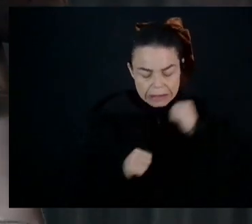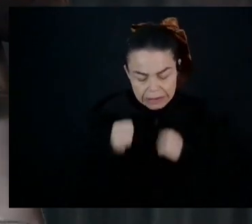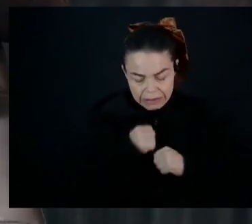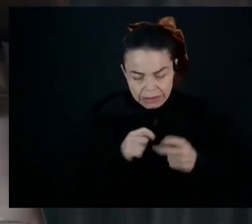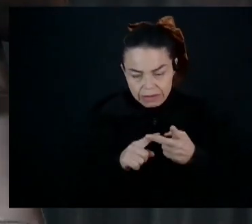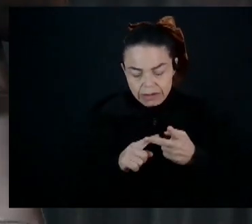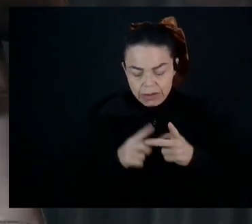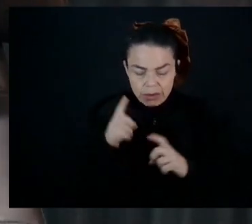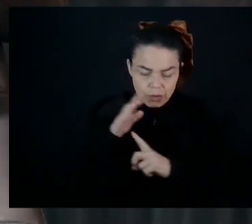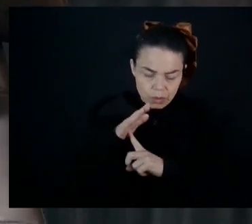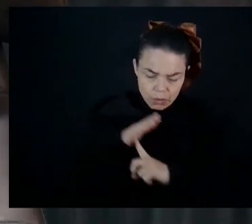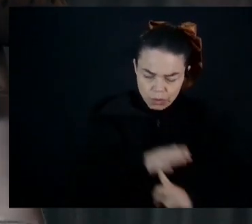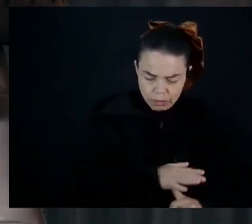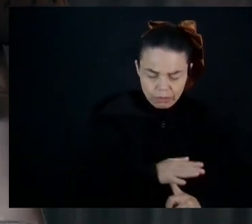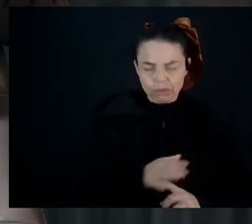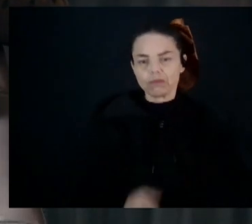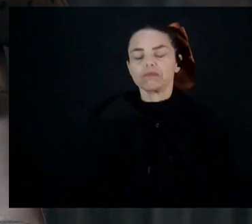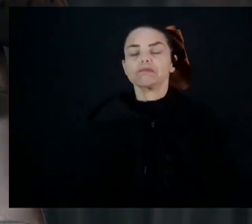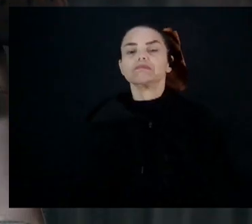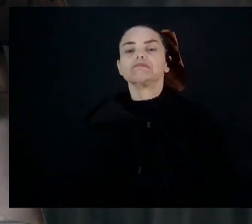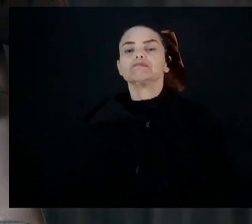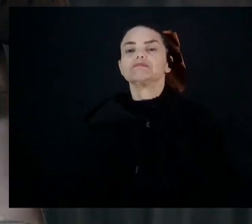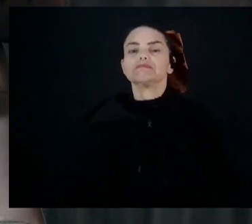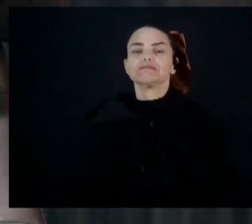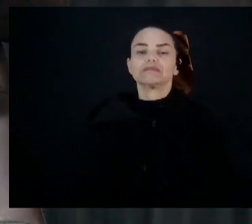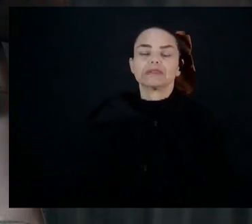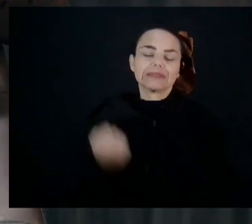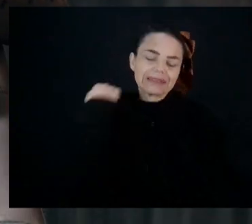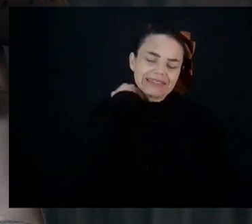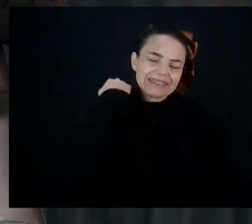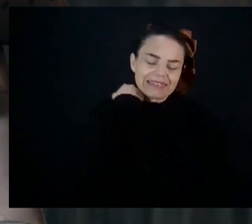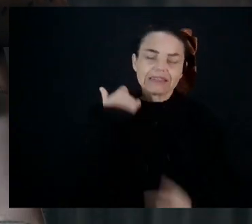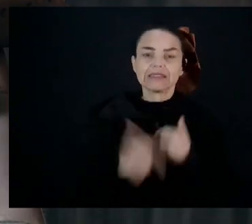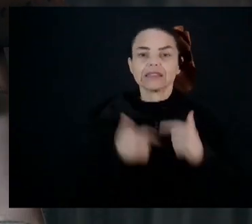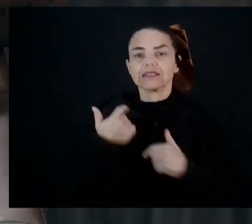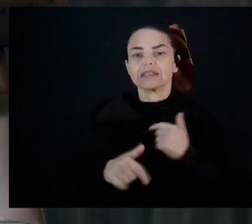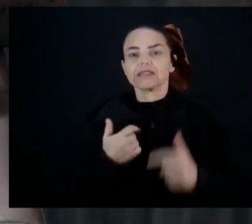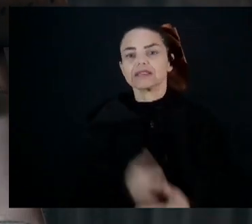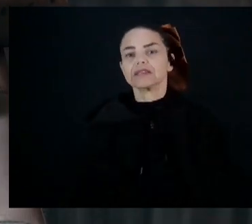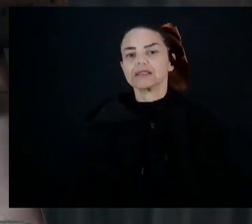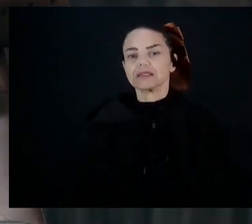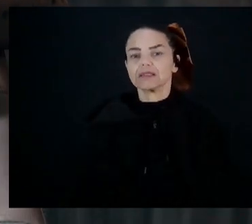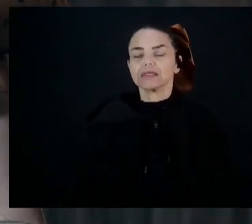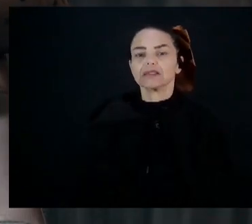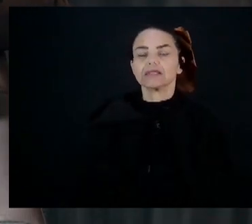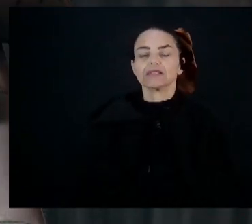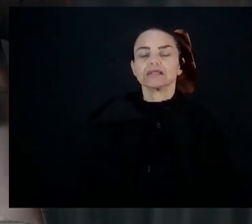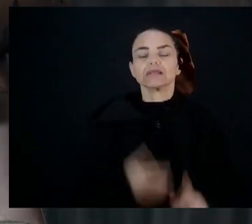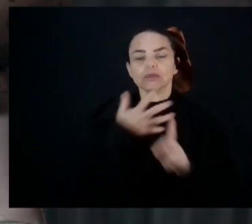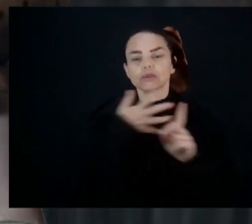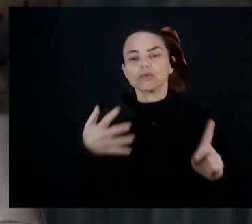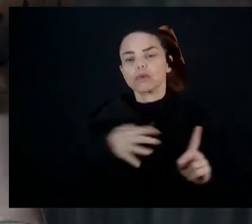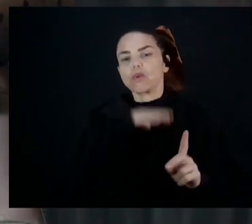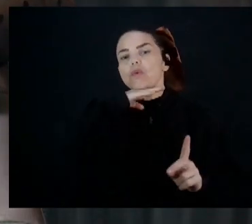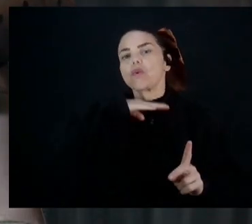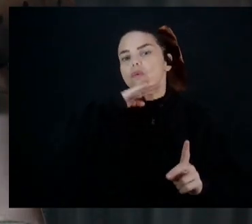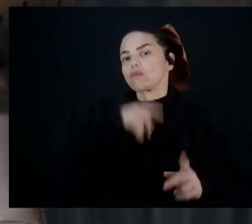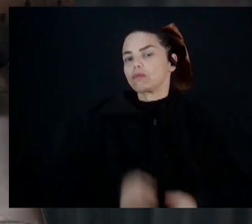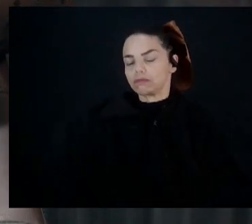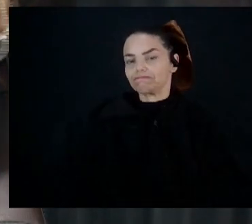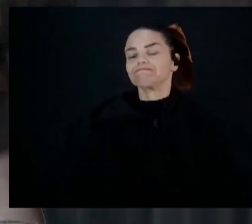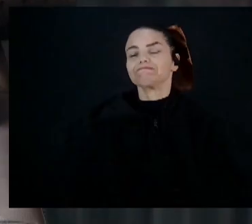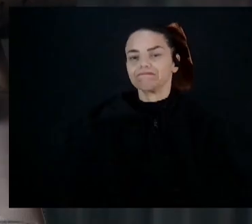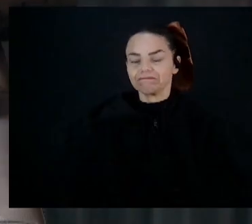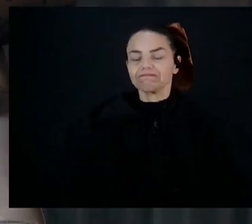depressão, que muitas vezes a gente está com estresse no trabalho muito grande, em burnout, muitas pessoas, com uma sobrecarga